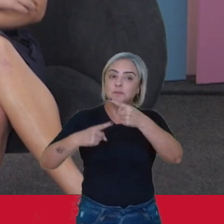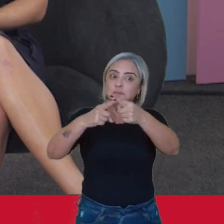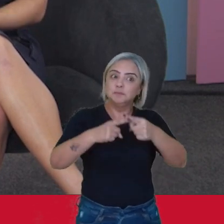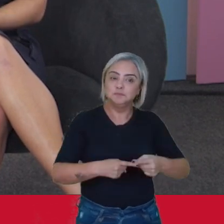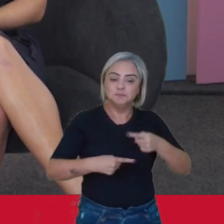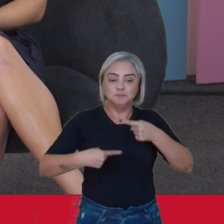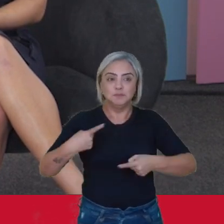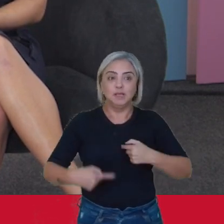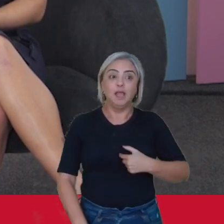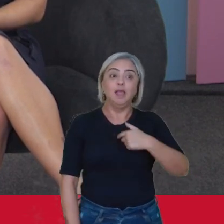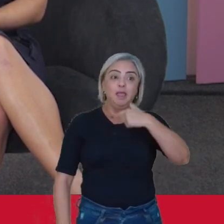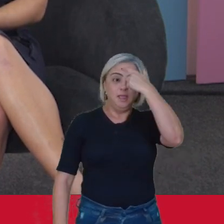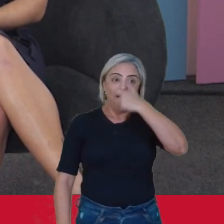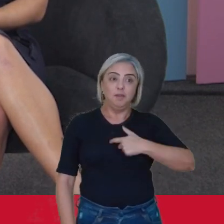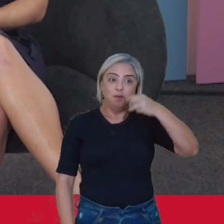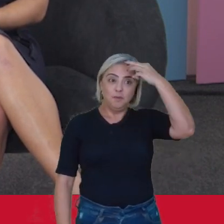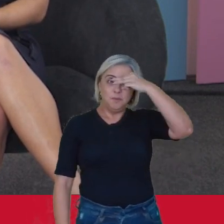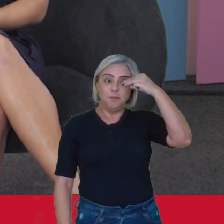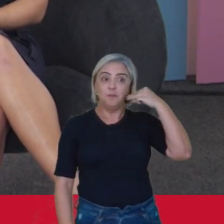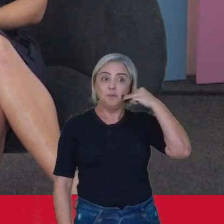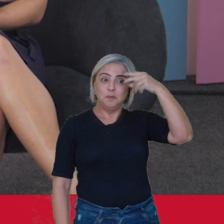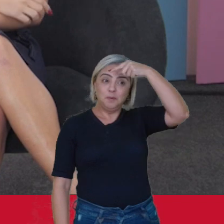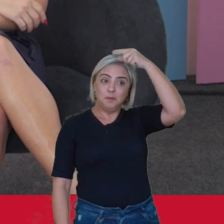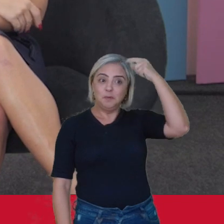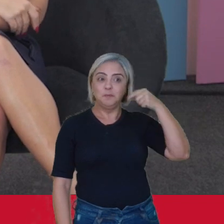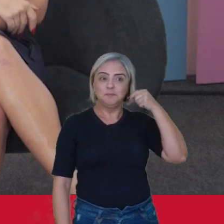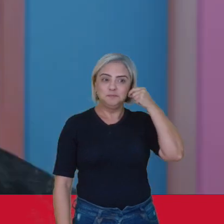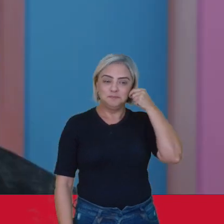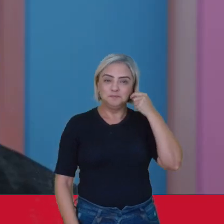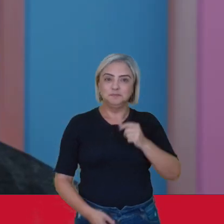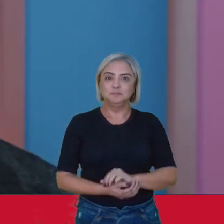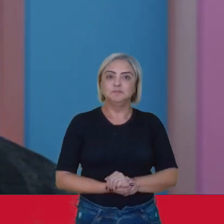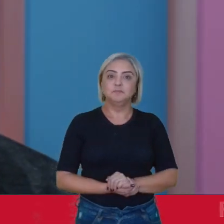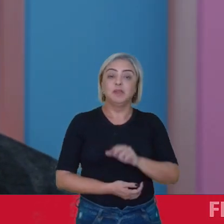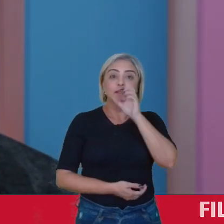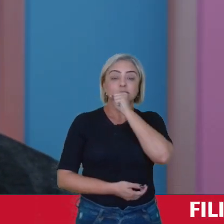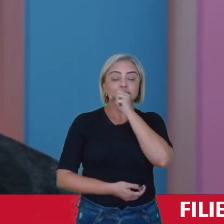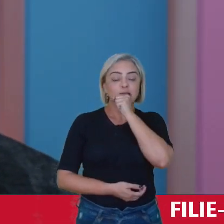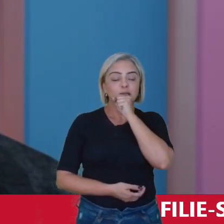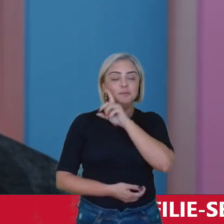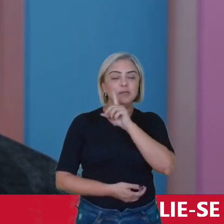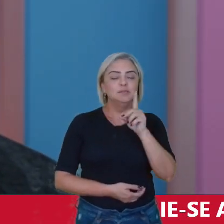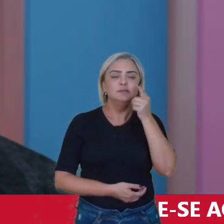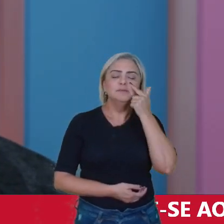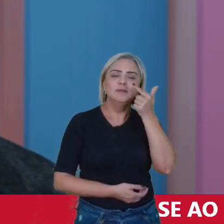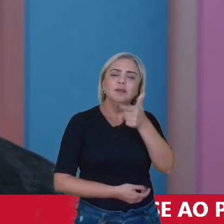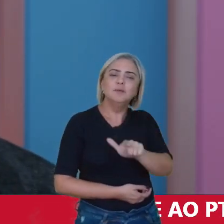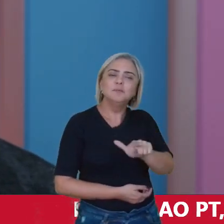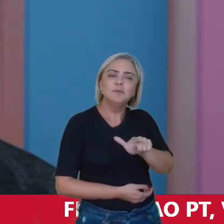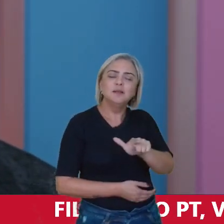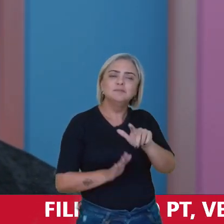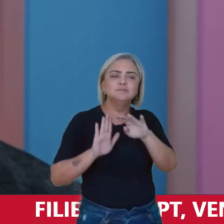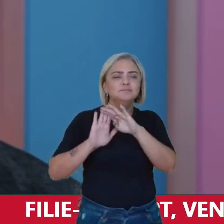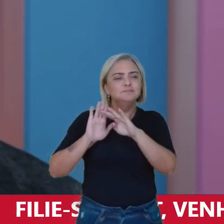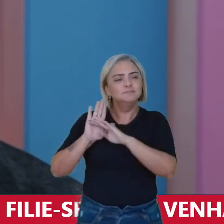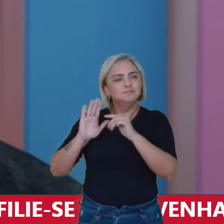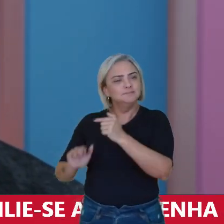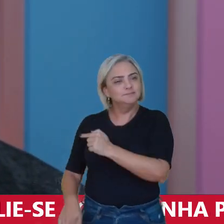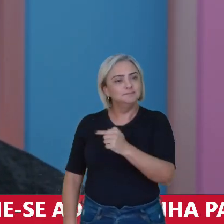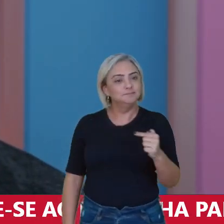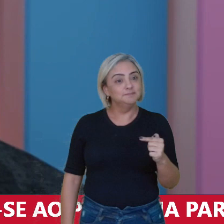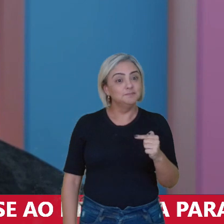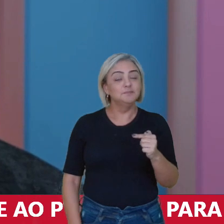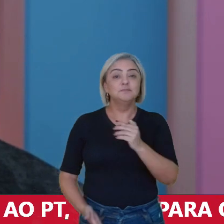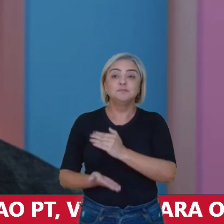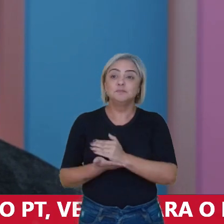política. Eu sou a Mariana Jacob e esse é meu sinal em Libras. Sábado é dia de revermos os melhores momentos da nossa semana. E